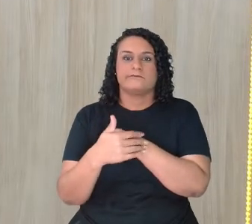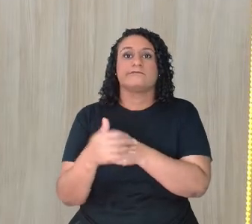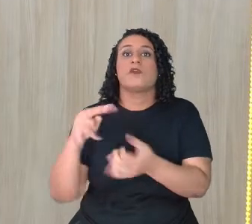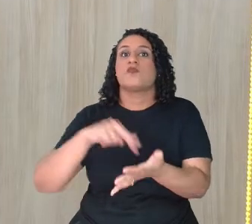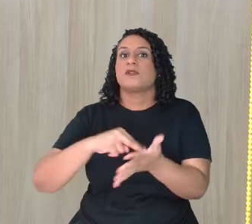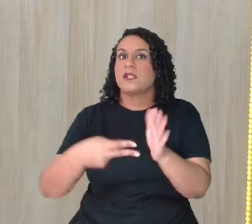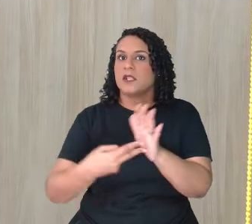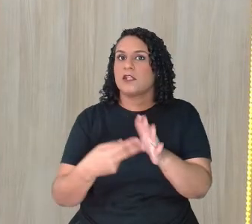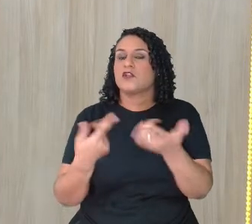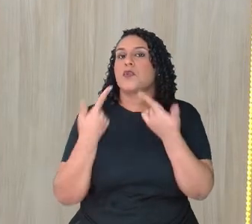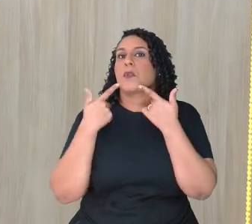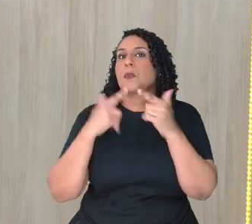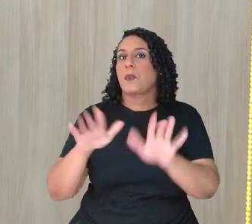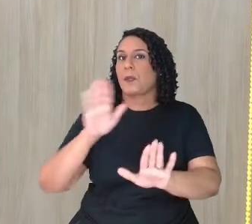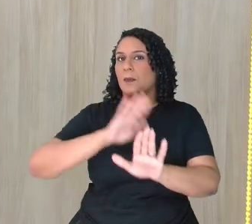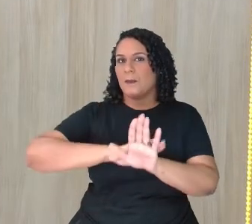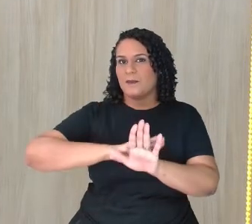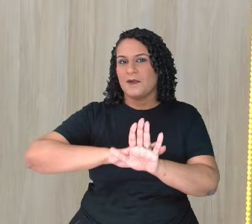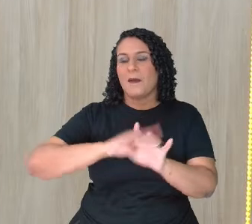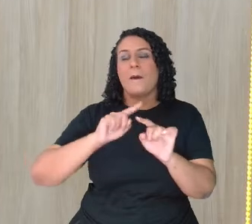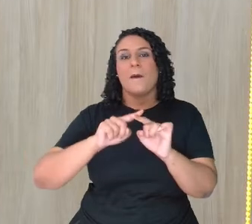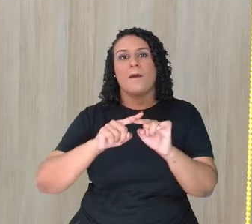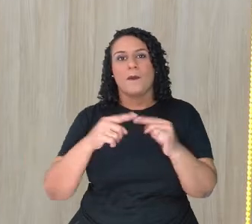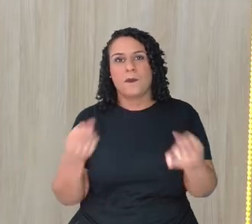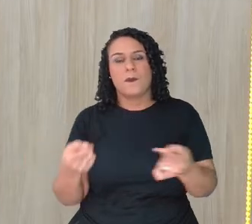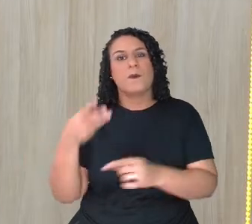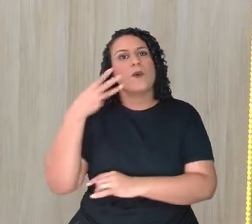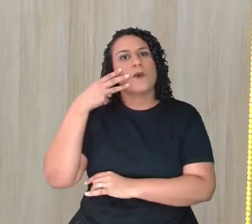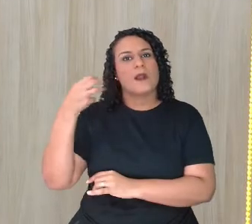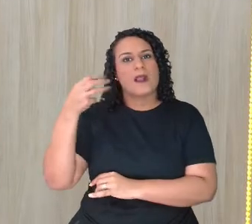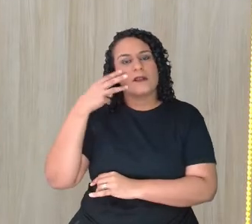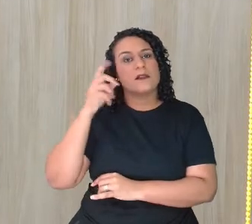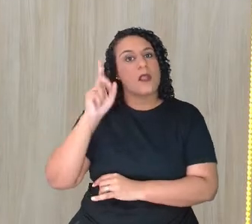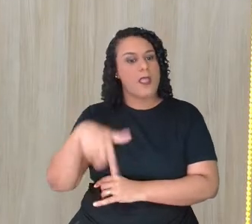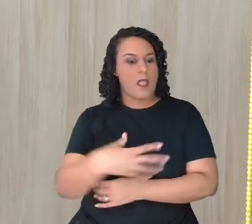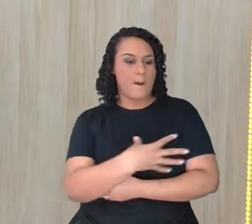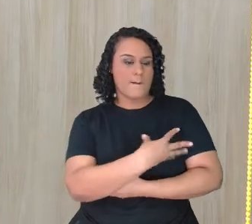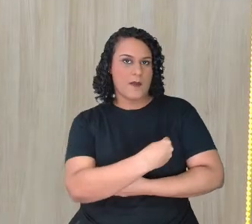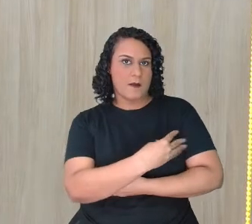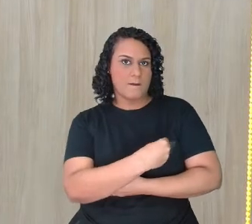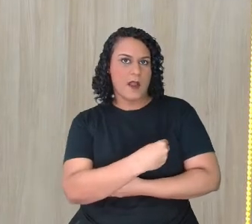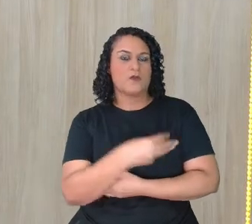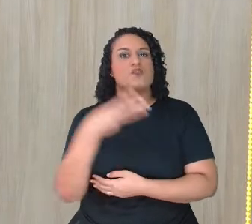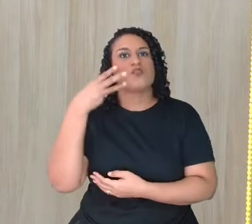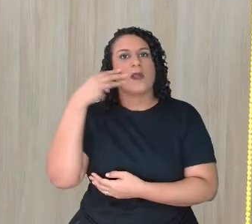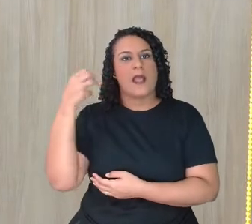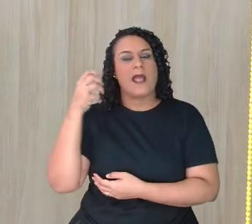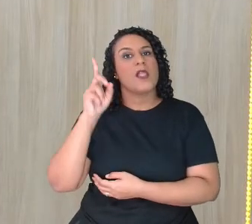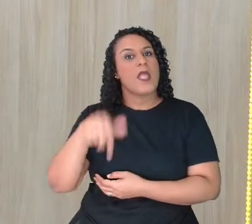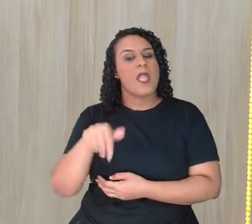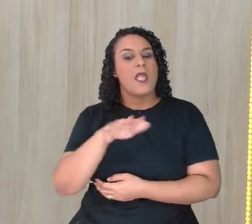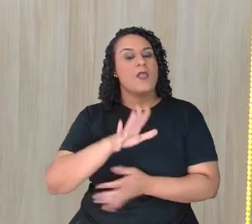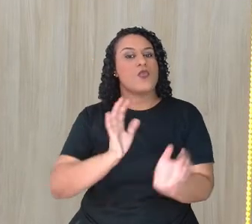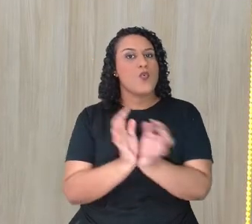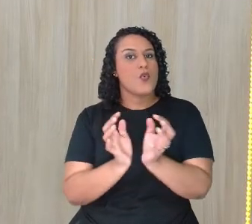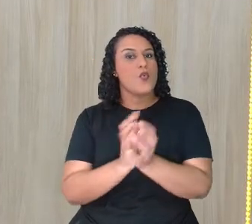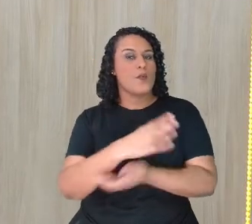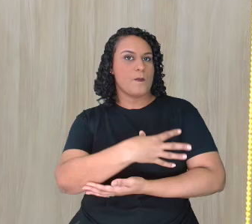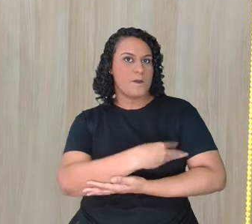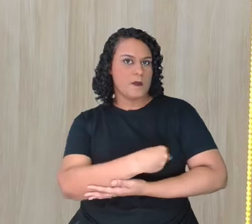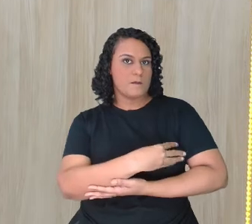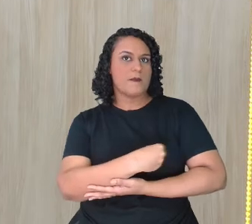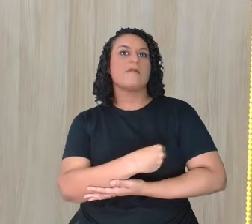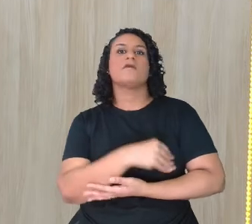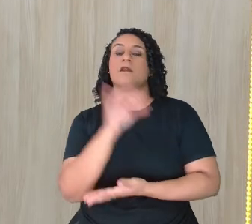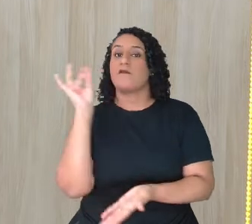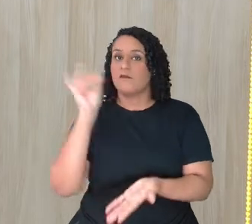sentido figurado. Mas quando falamos assim, o gatinho é um mamífero, não é? O gato é um mamífero, estamos falando